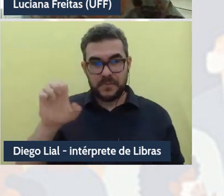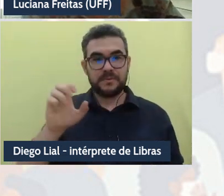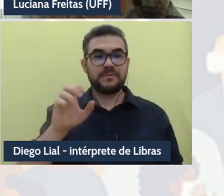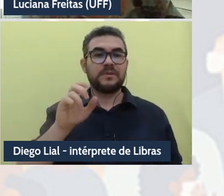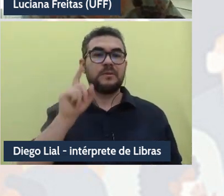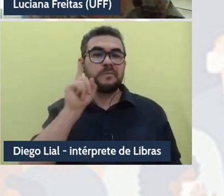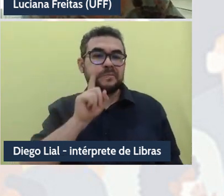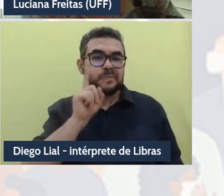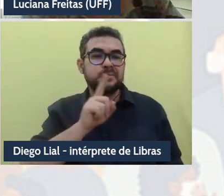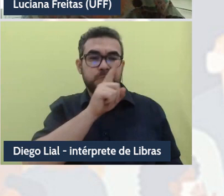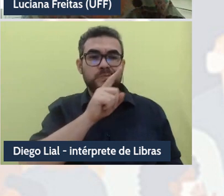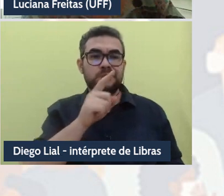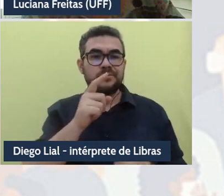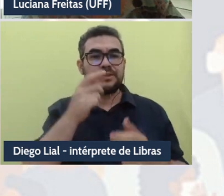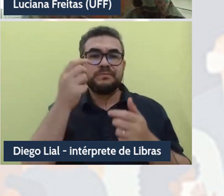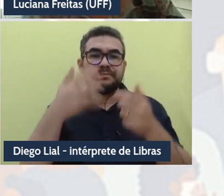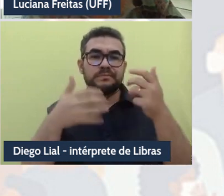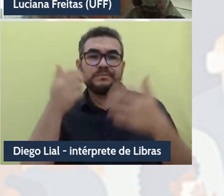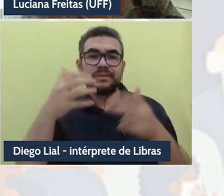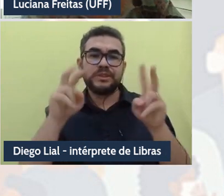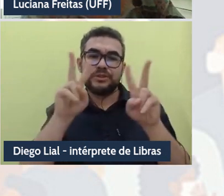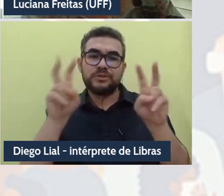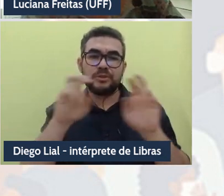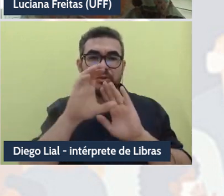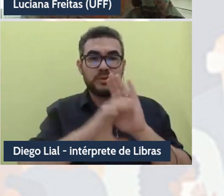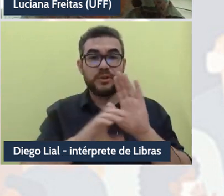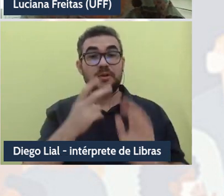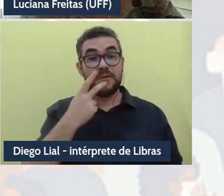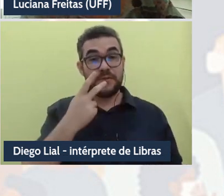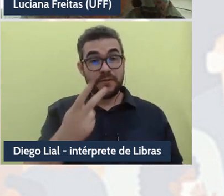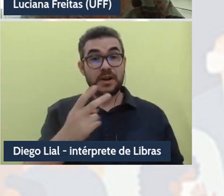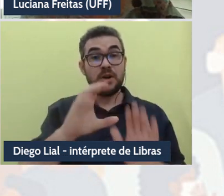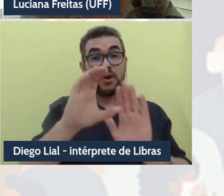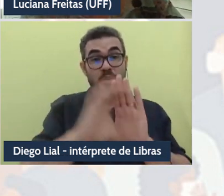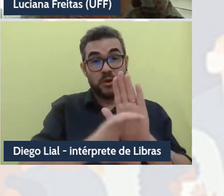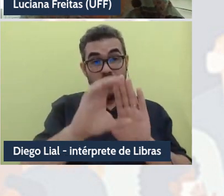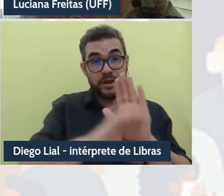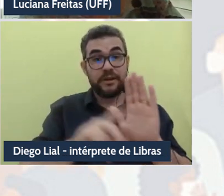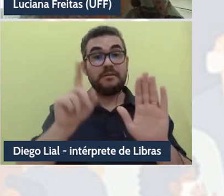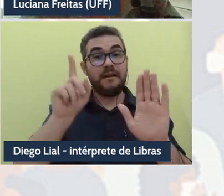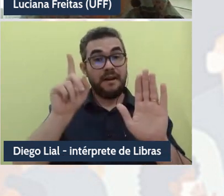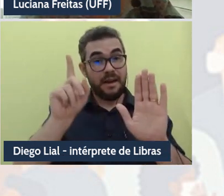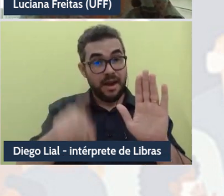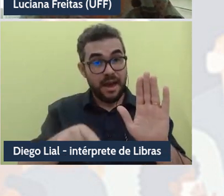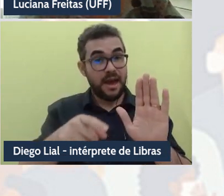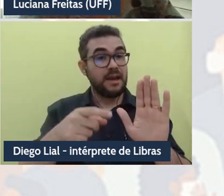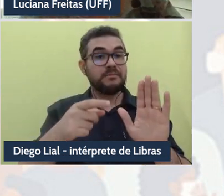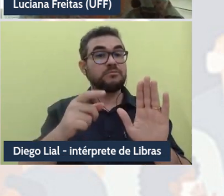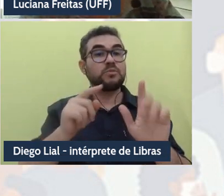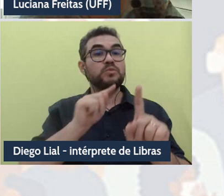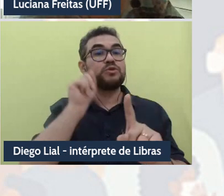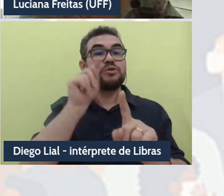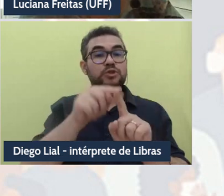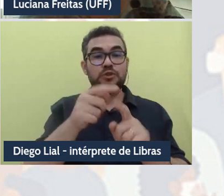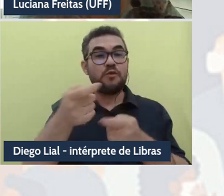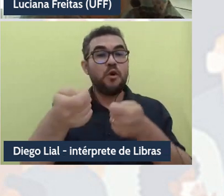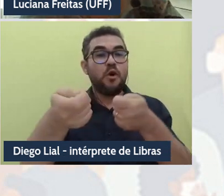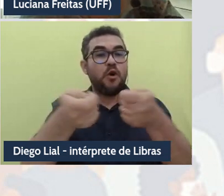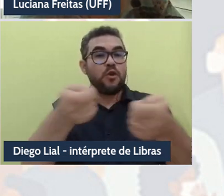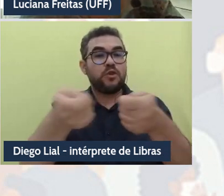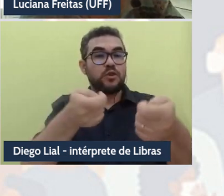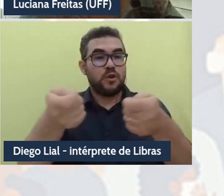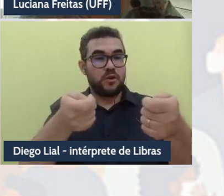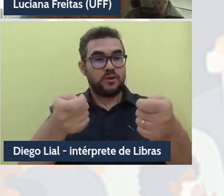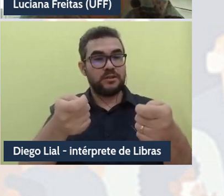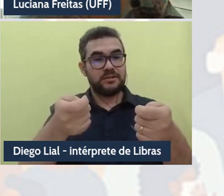mecanismo para o controle político do conhecimento. Então, é com isso que a gente está lidando aqui. A gente está lidando com uma tentativa de controlar